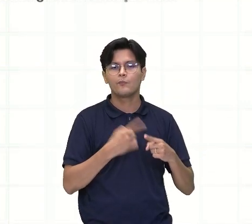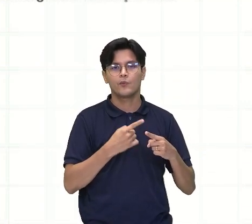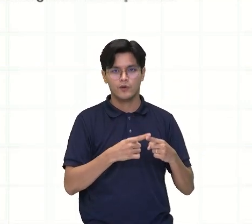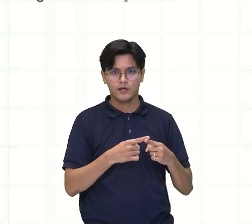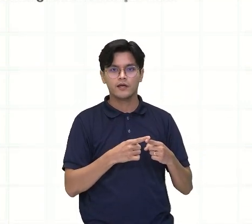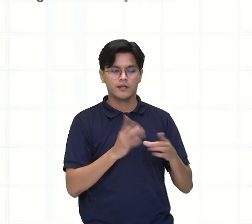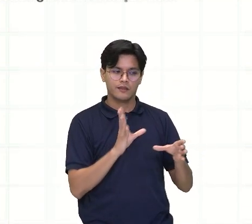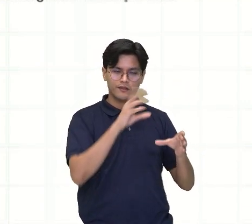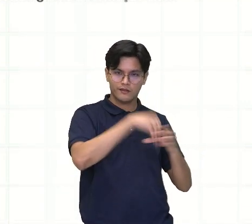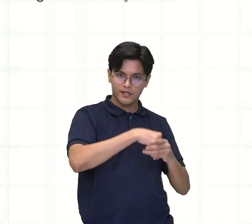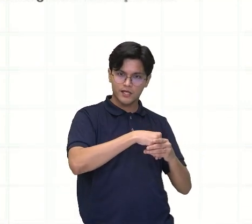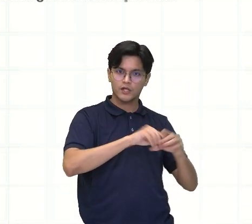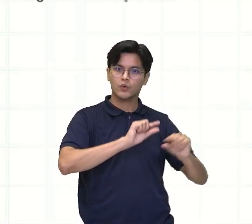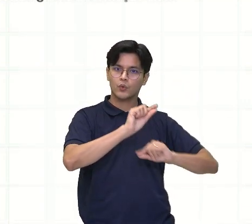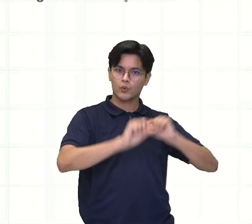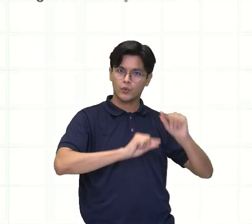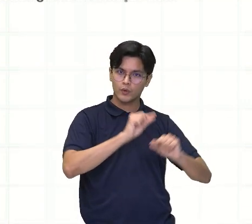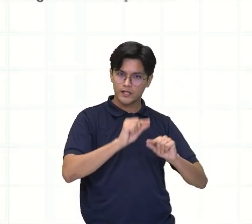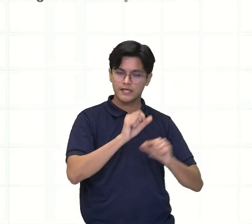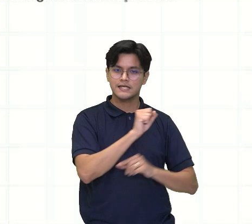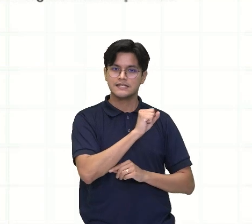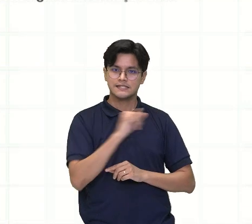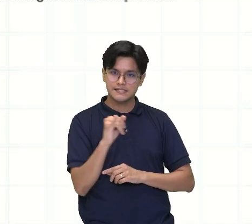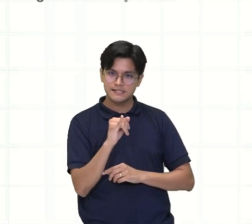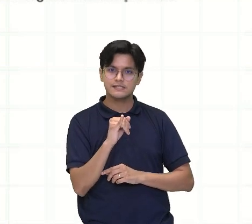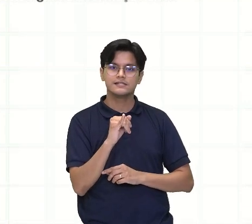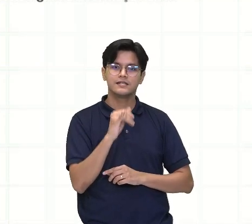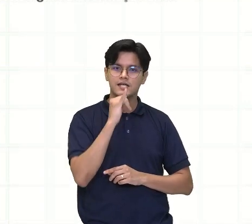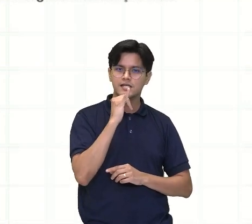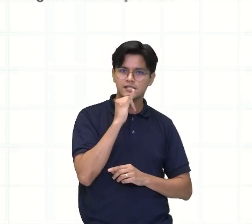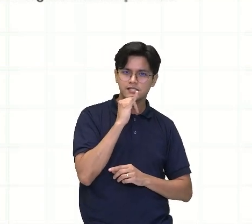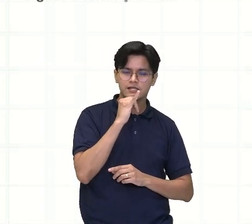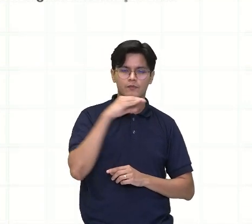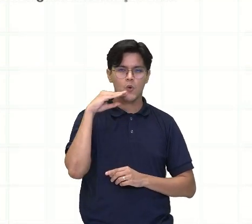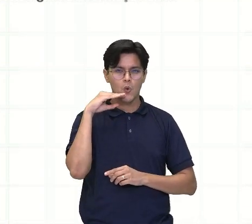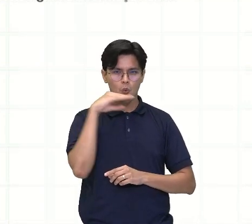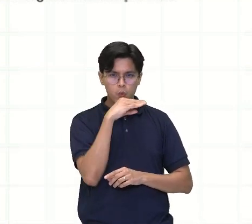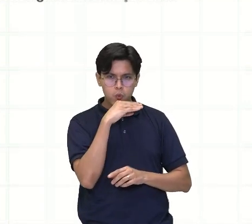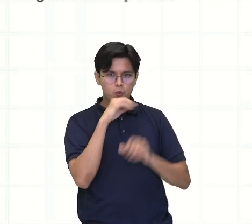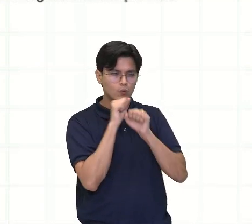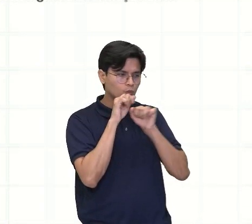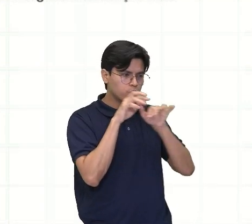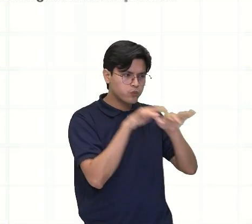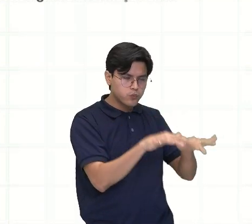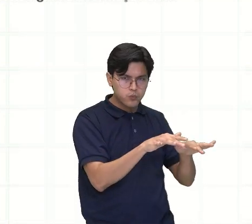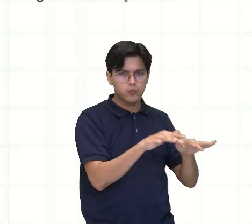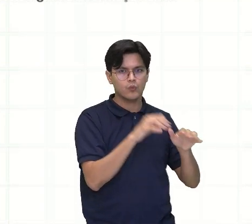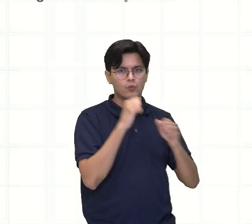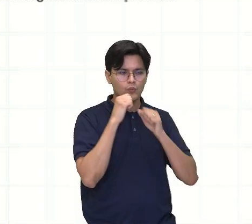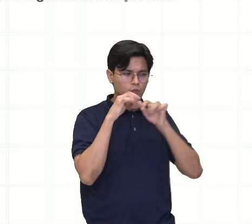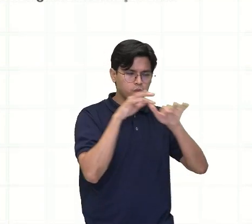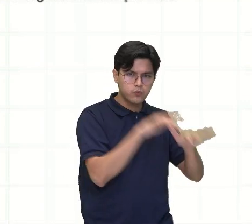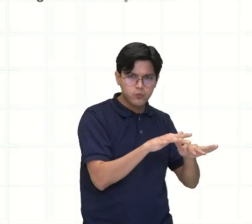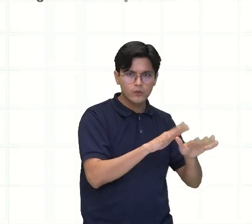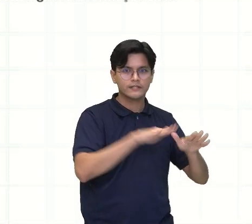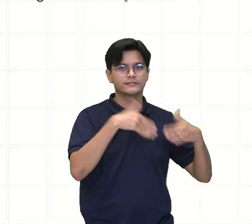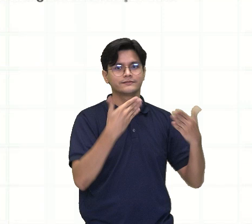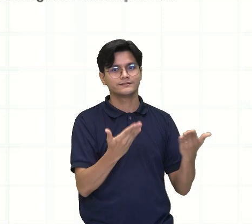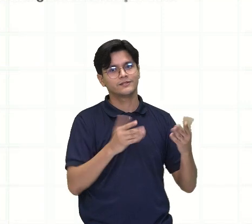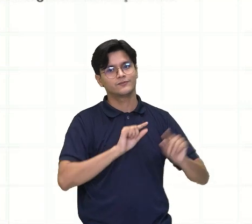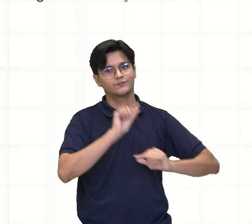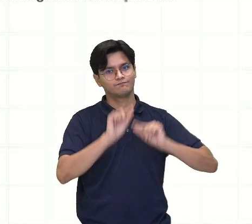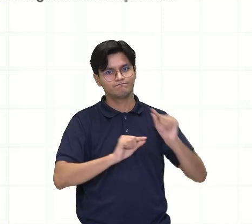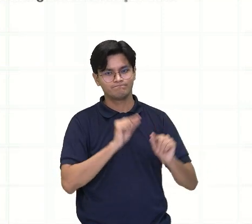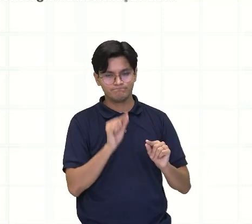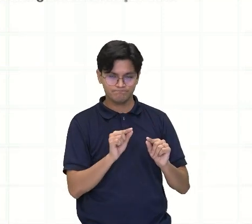com que ali haja o processo de resfriamento que é feito através do